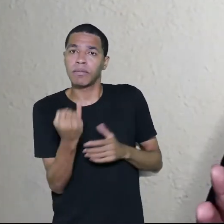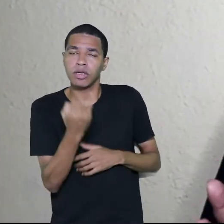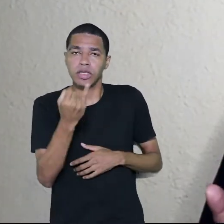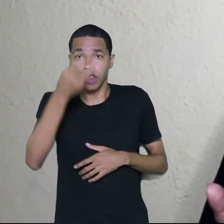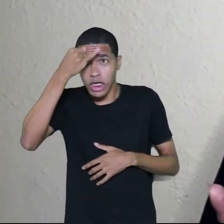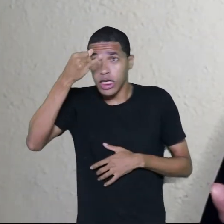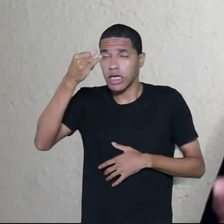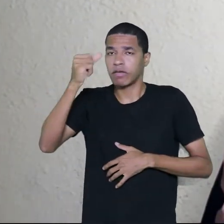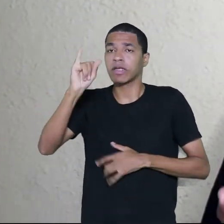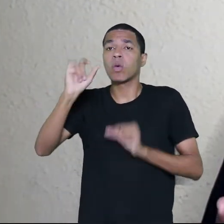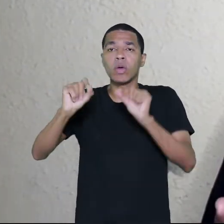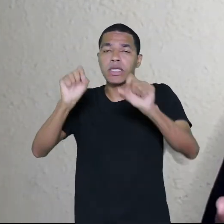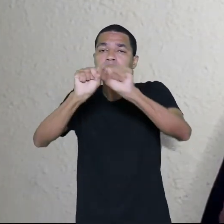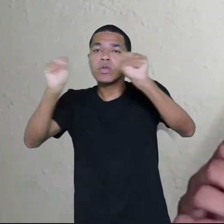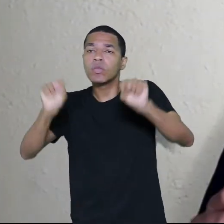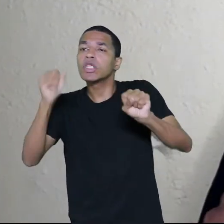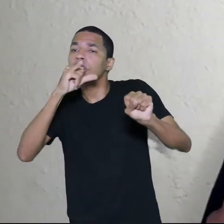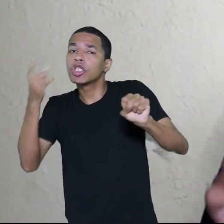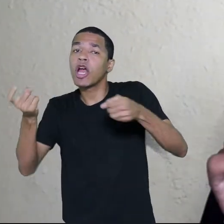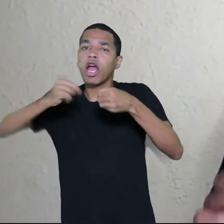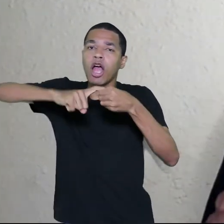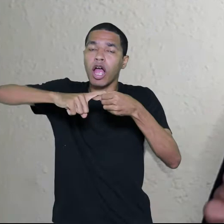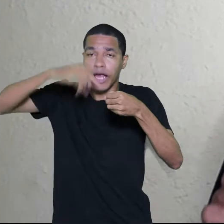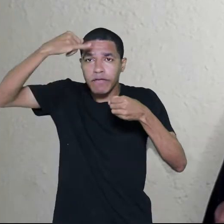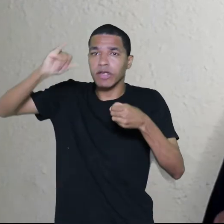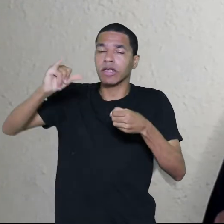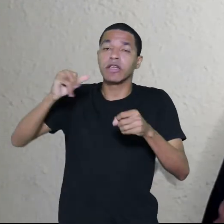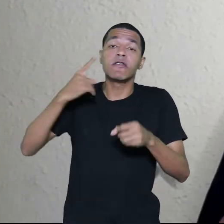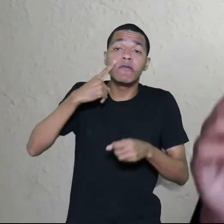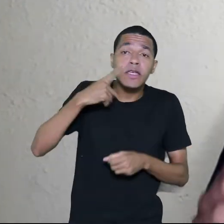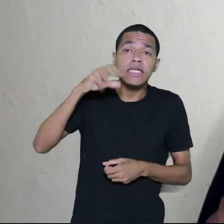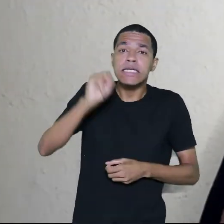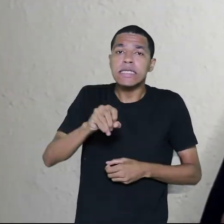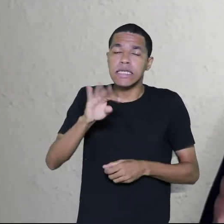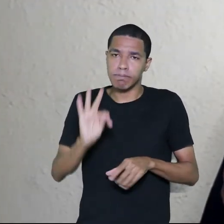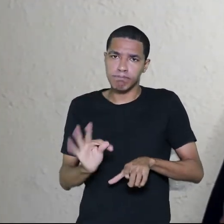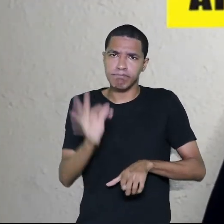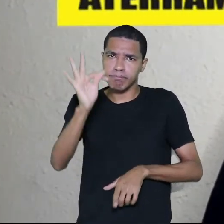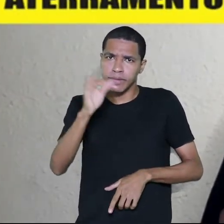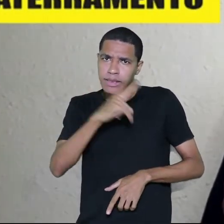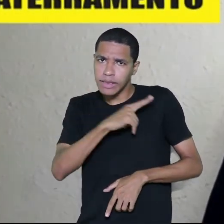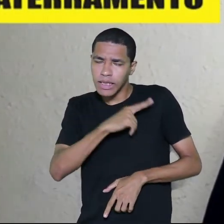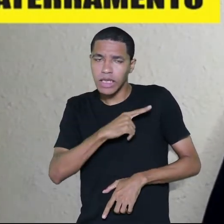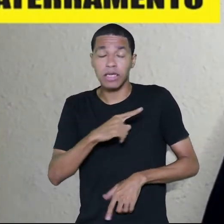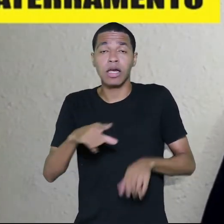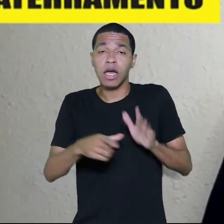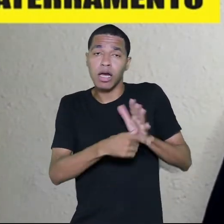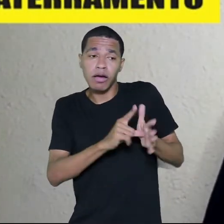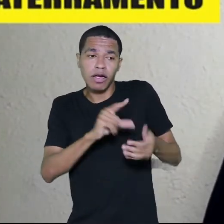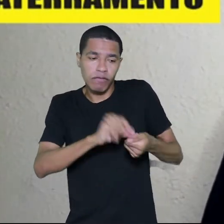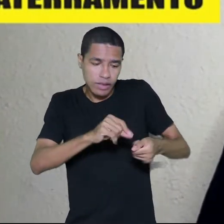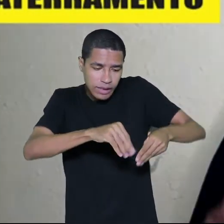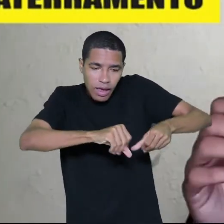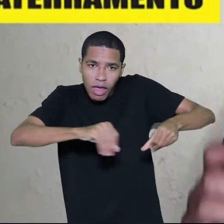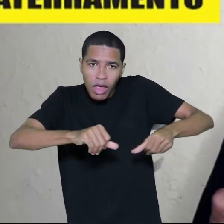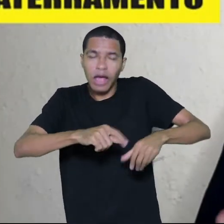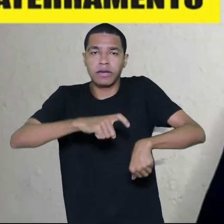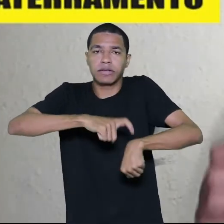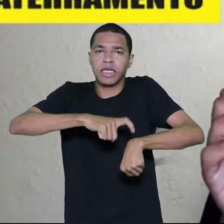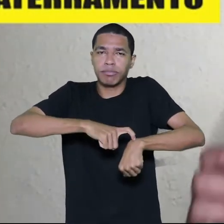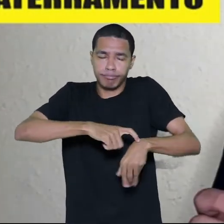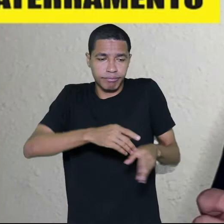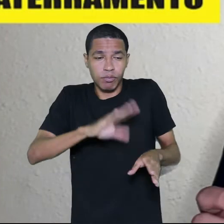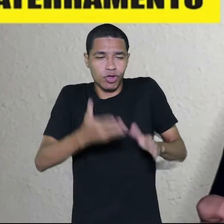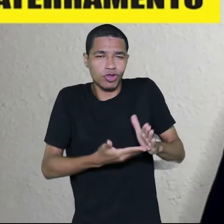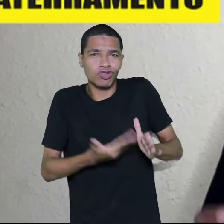impeça a reenergização do circuito, verifique se tem alguma tensão, tem que fazer a instalação de um aterramento temporário e